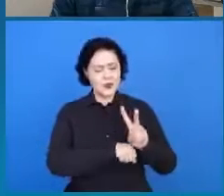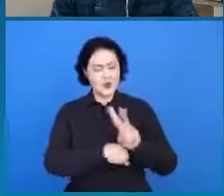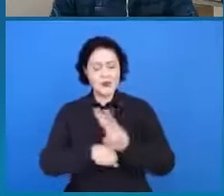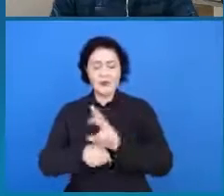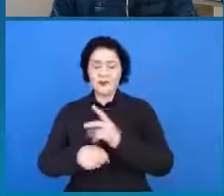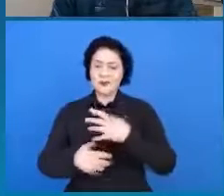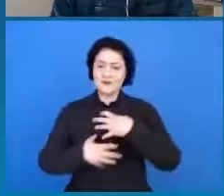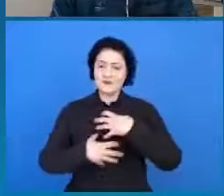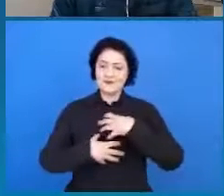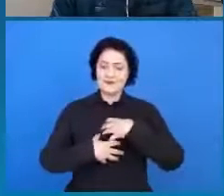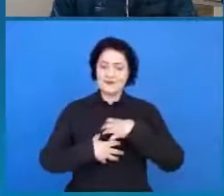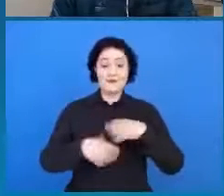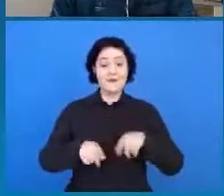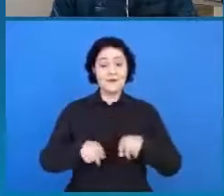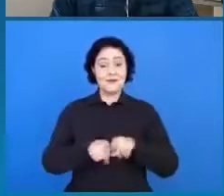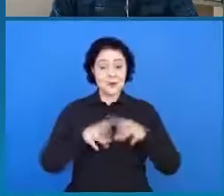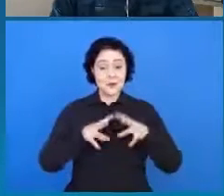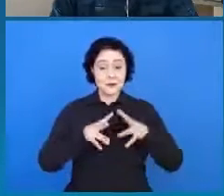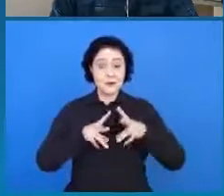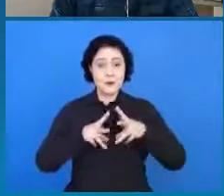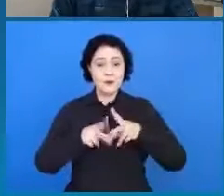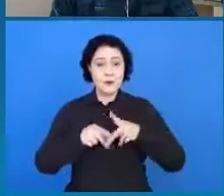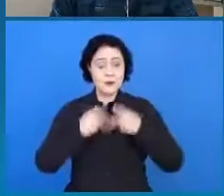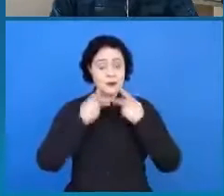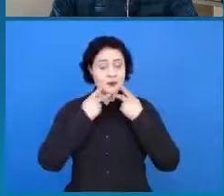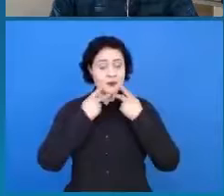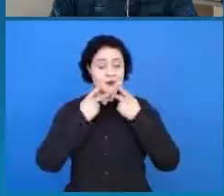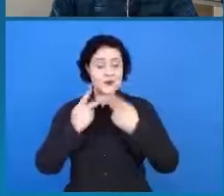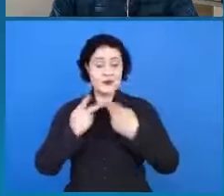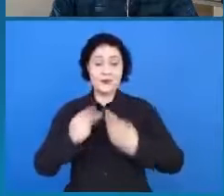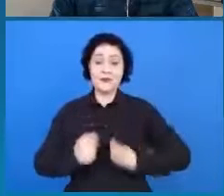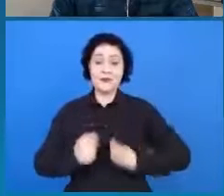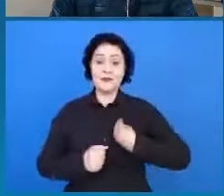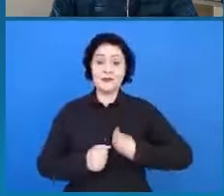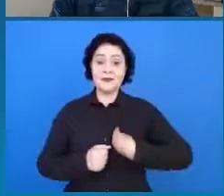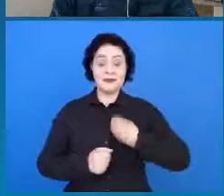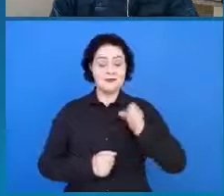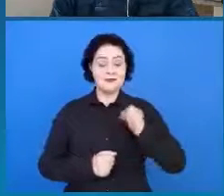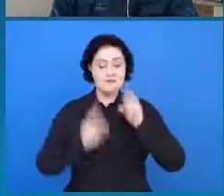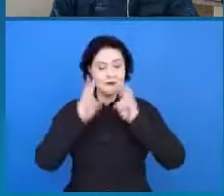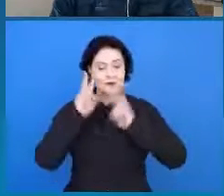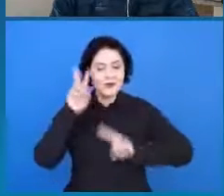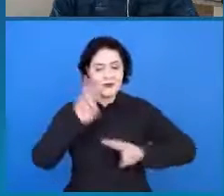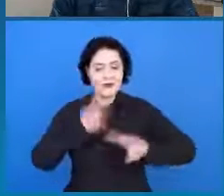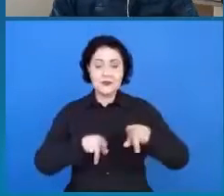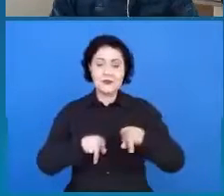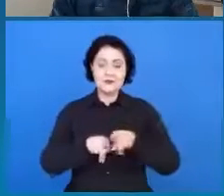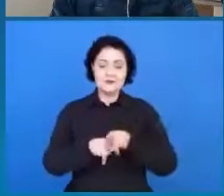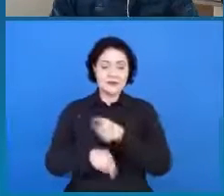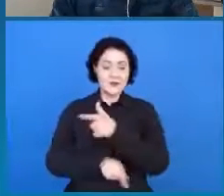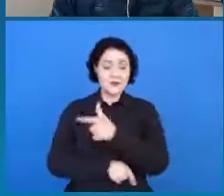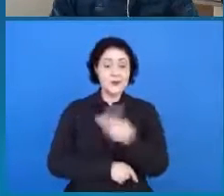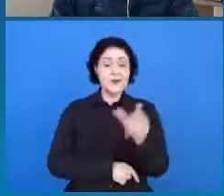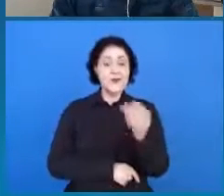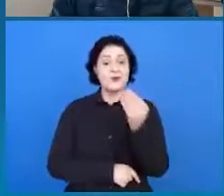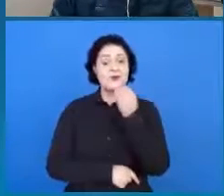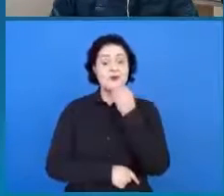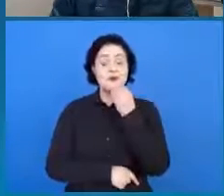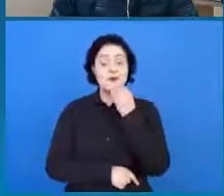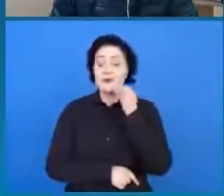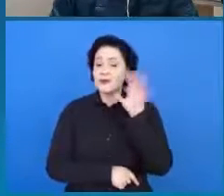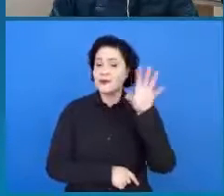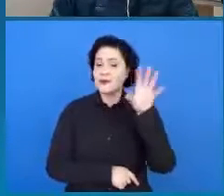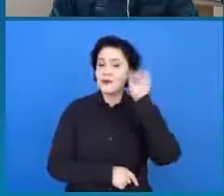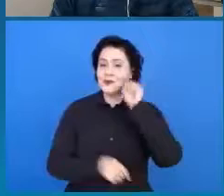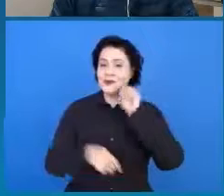né por todos os depoimentos que estamos vendo aqui em outras oportunidades ouvimos